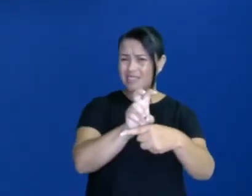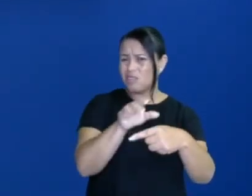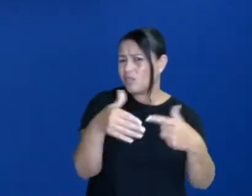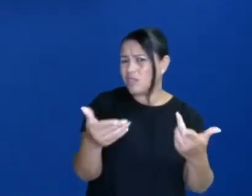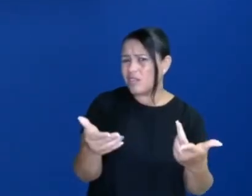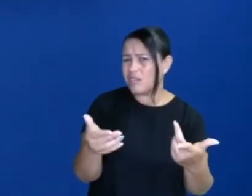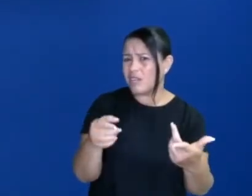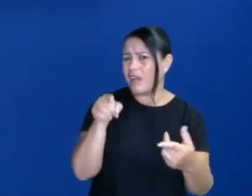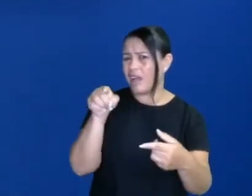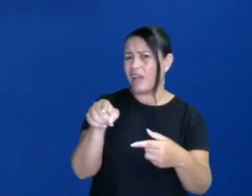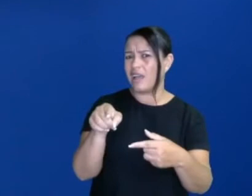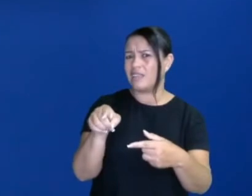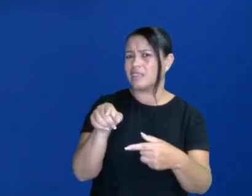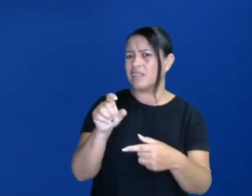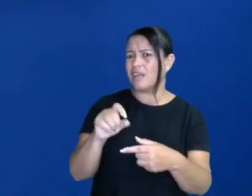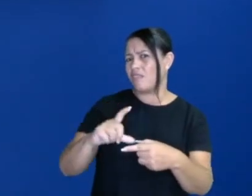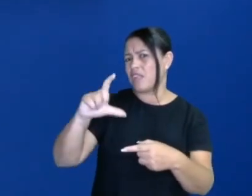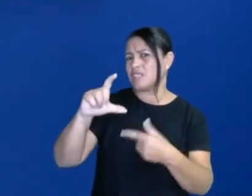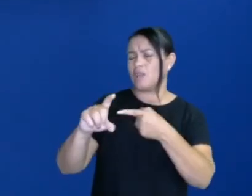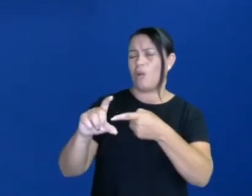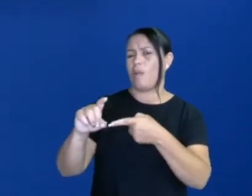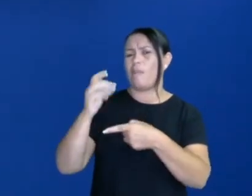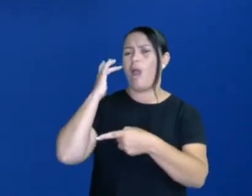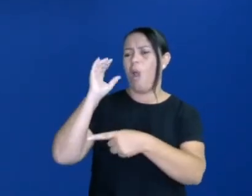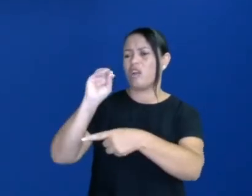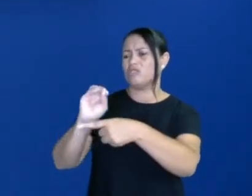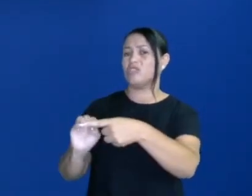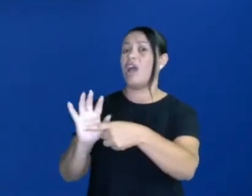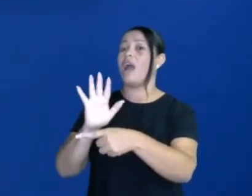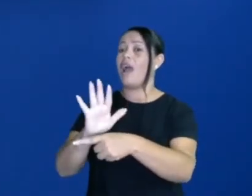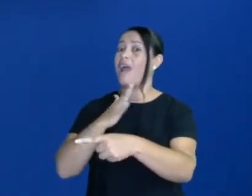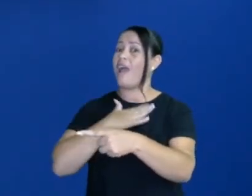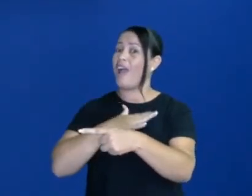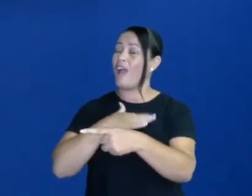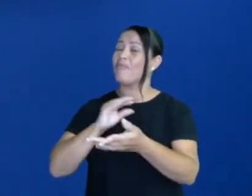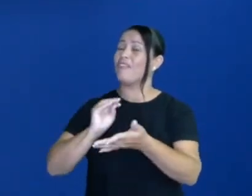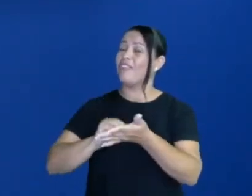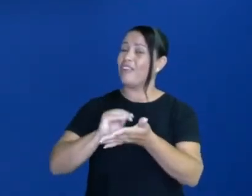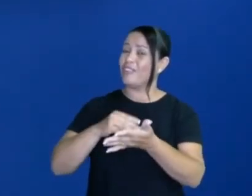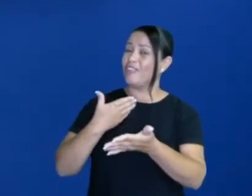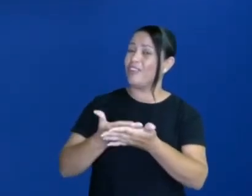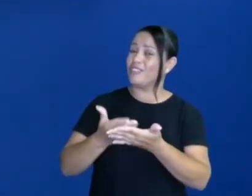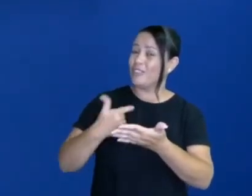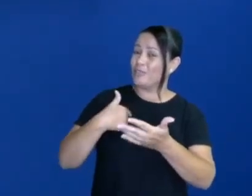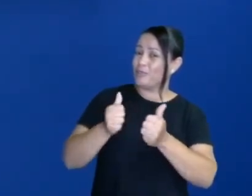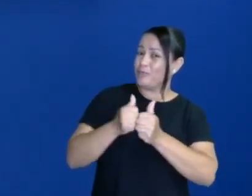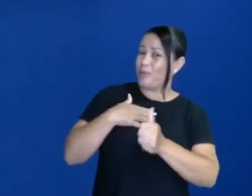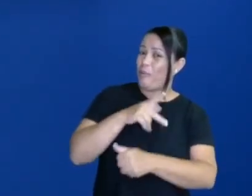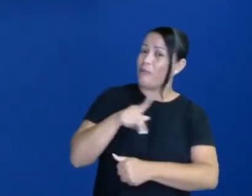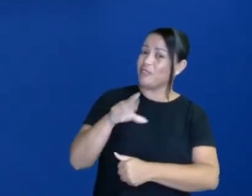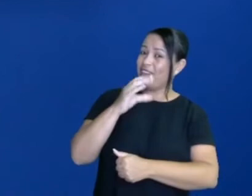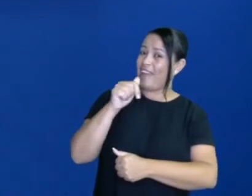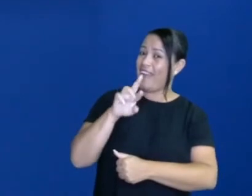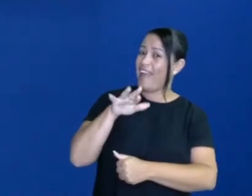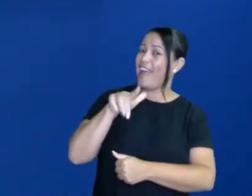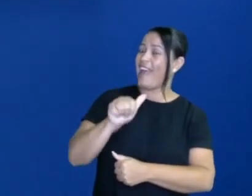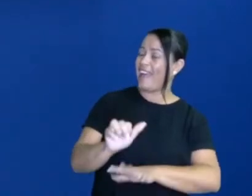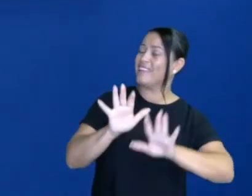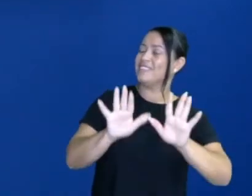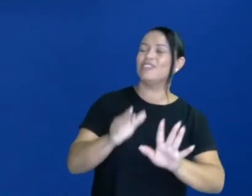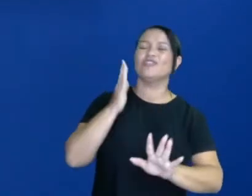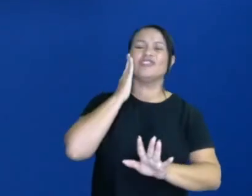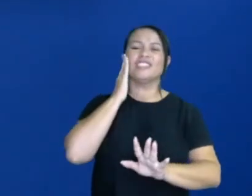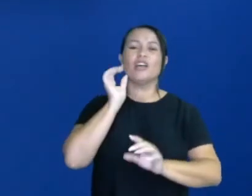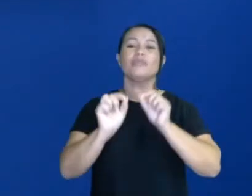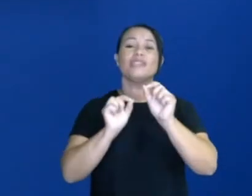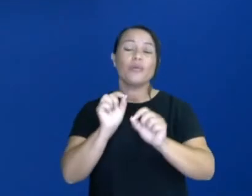logo, essa fração é maior, né? Mas, ou seja, não teve aula com a professora Carla, né? Mas agora vocês já sabem, ó. Nós temos que deixar o